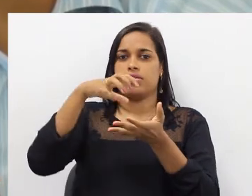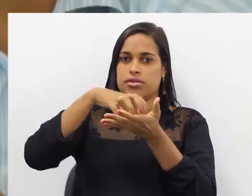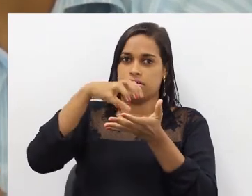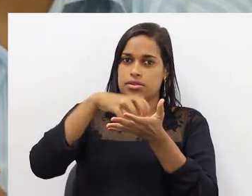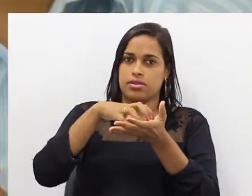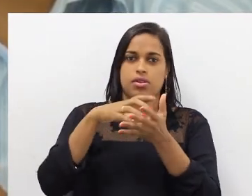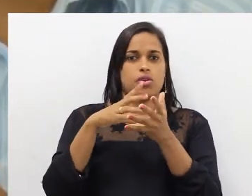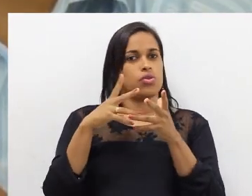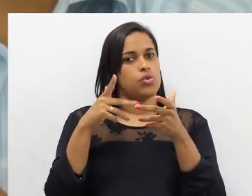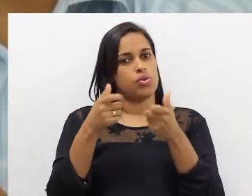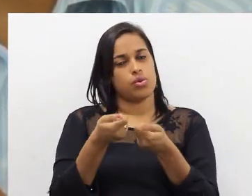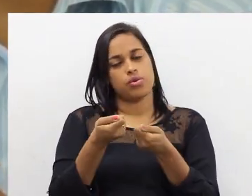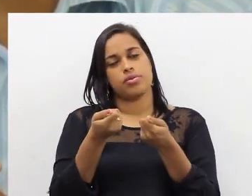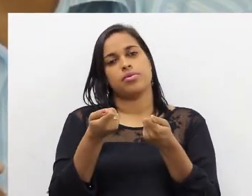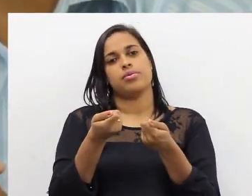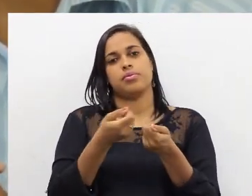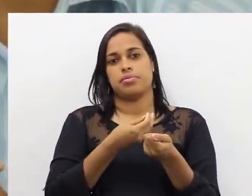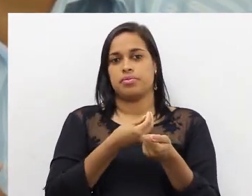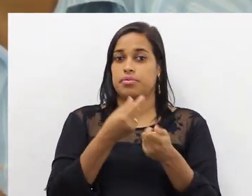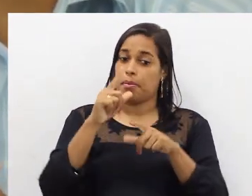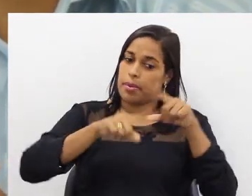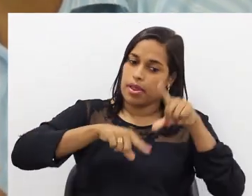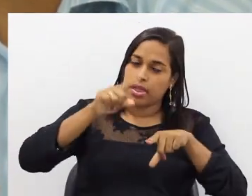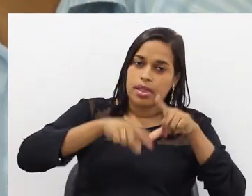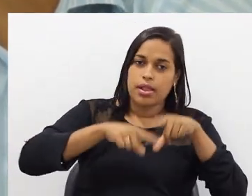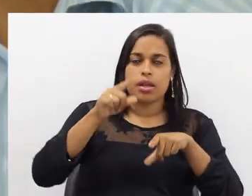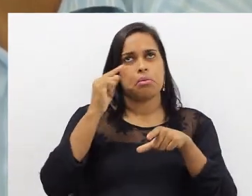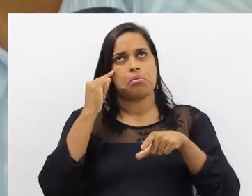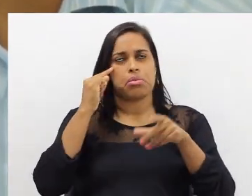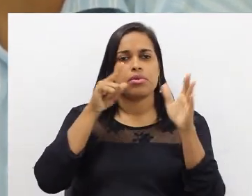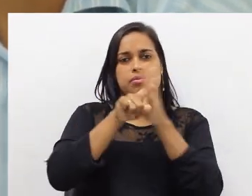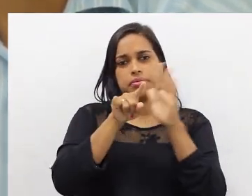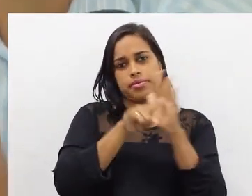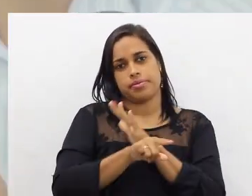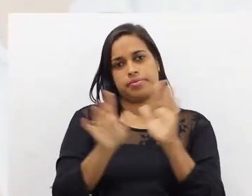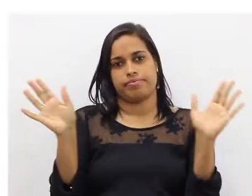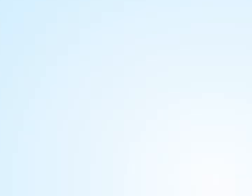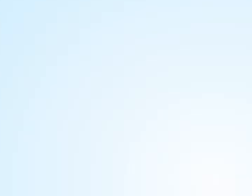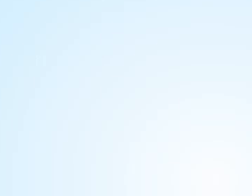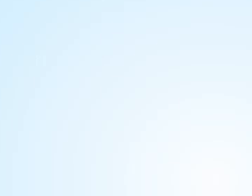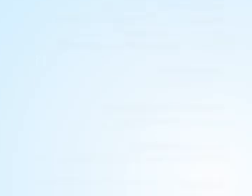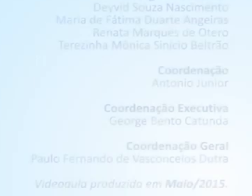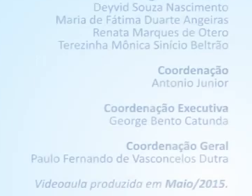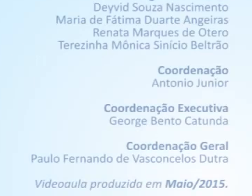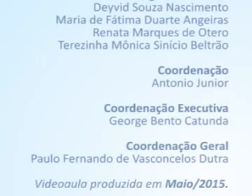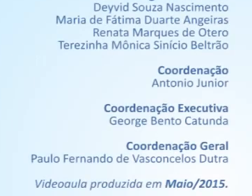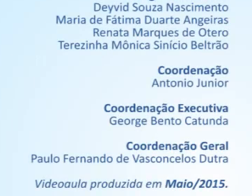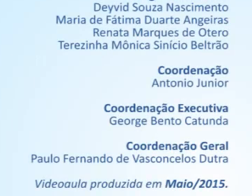esse assunto, e dar uma lida no material e postar suas dúvidas nos fóruns. Até a próxima!